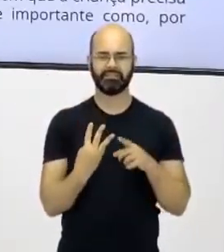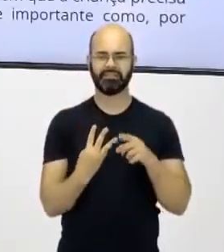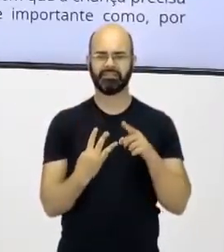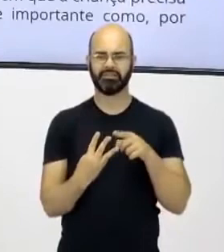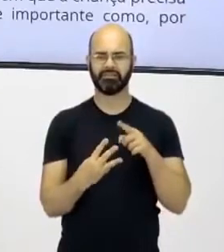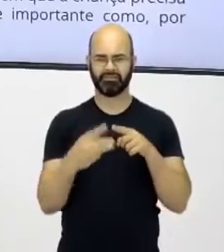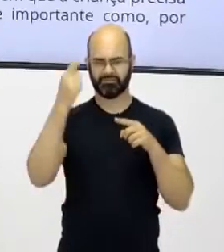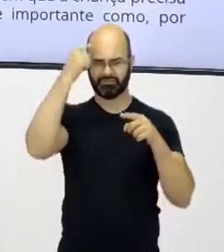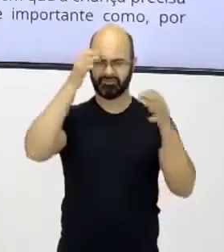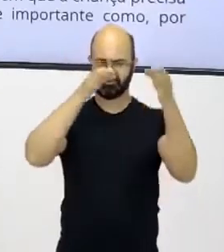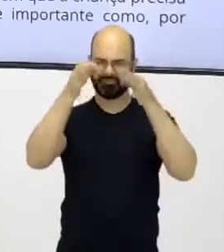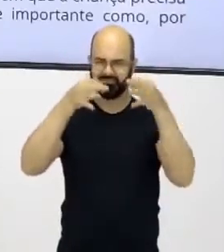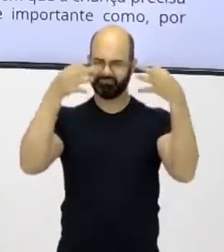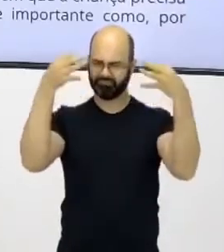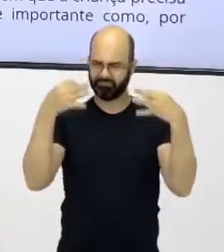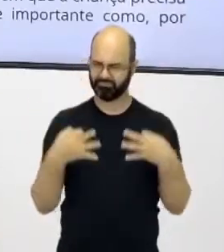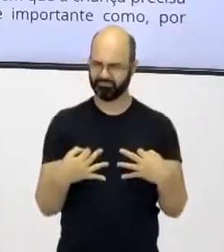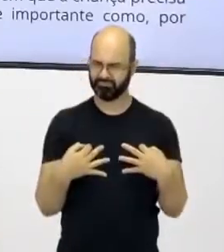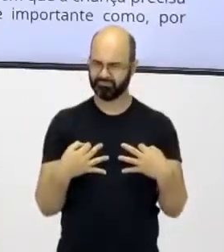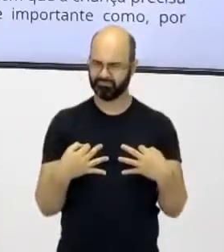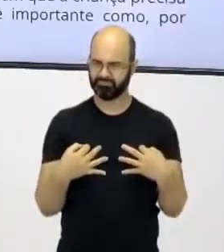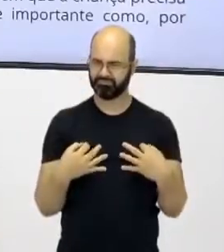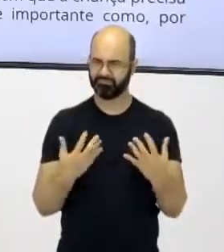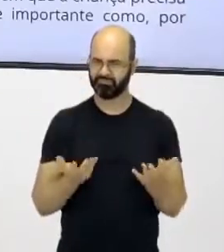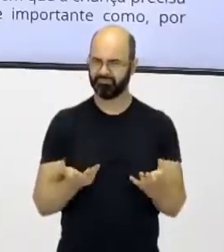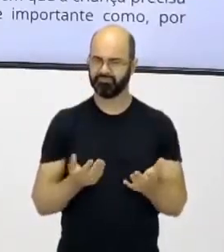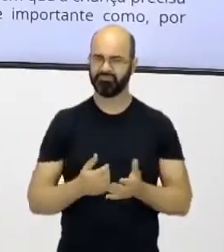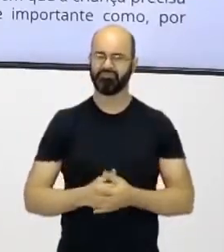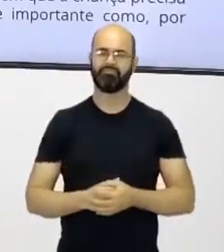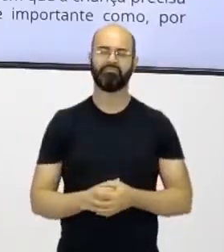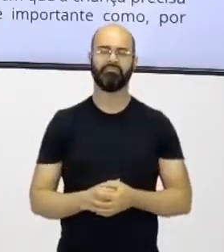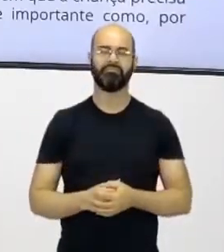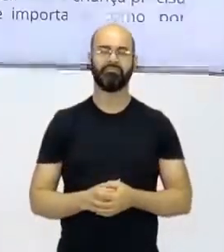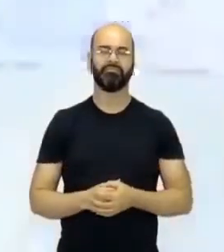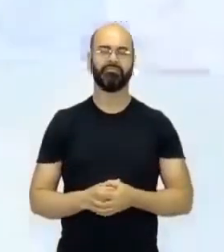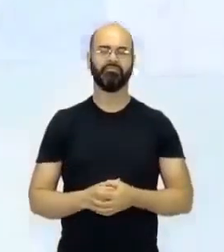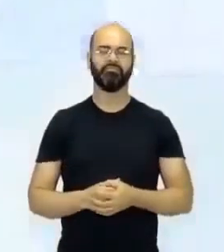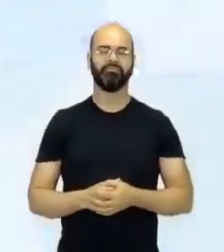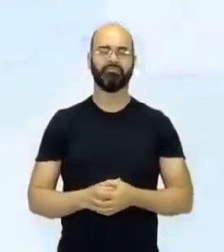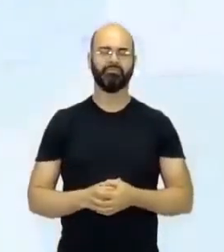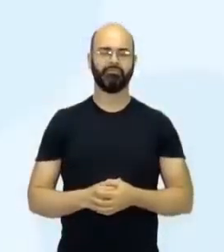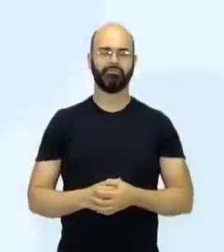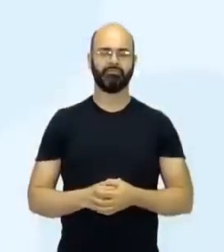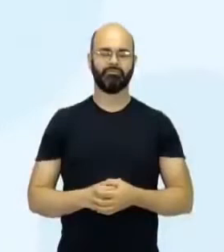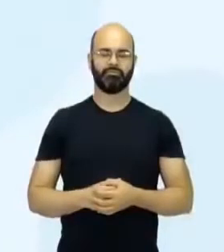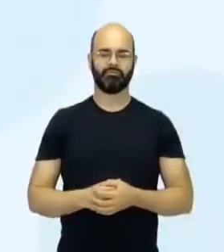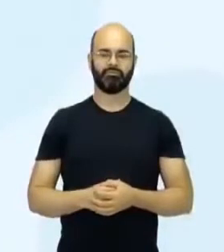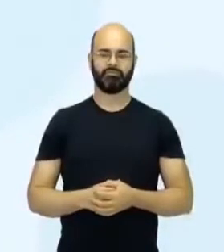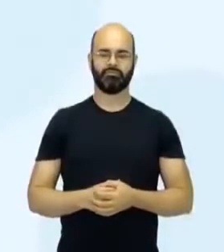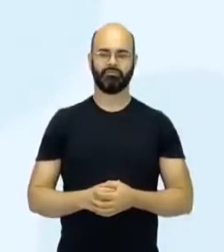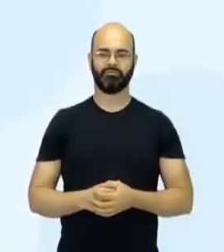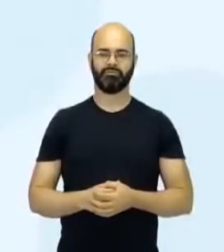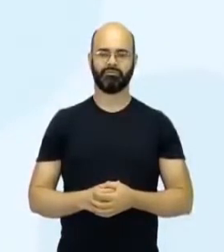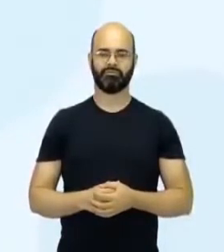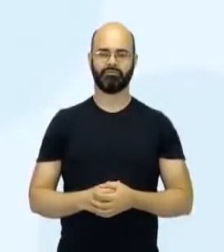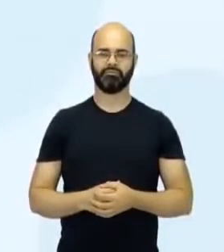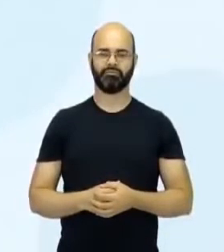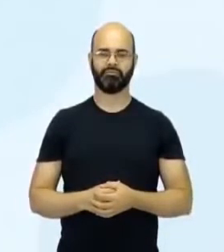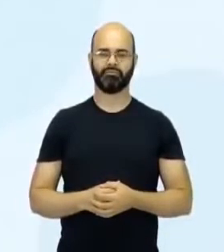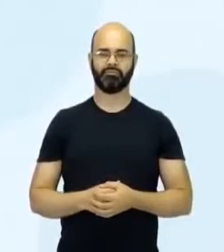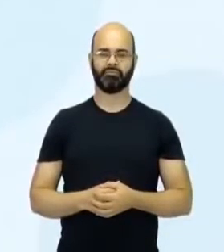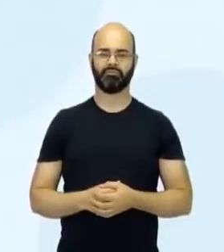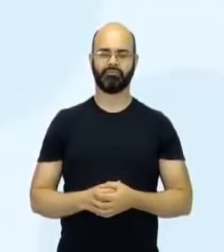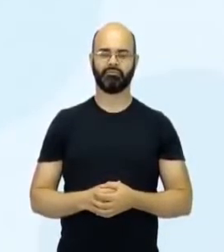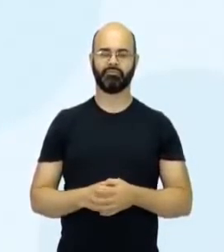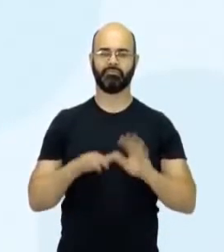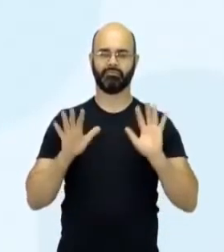as ideias? Né? Será que essas ideias estão organizadas? Ok? Pode voltar aí para eles, por favor. No